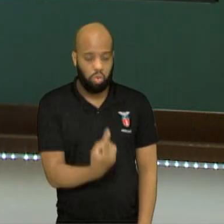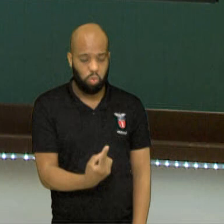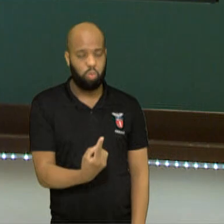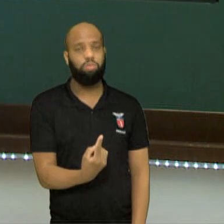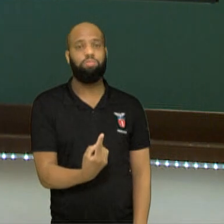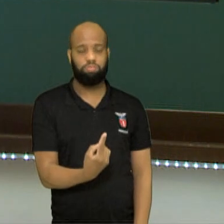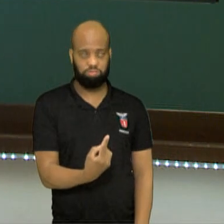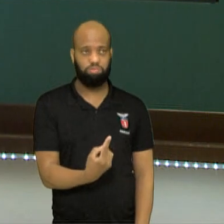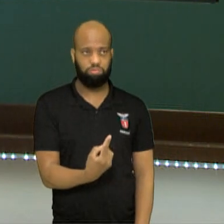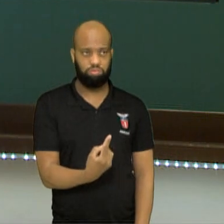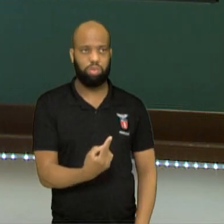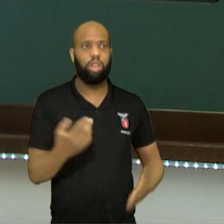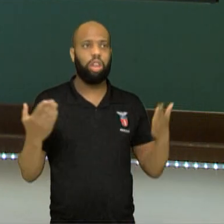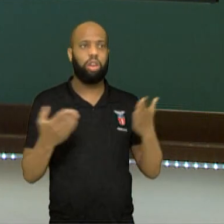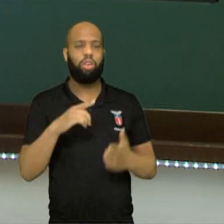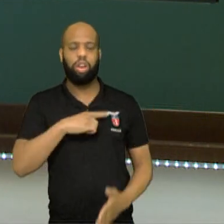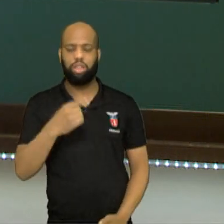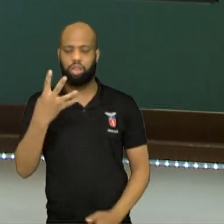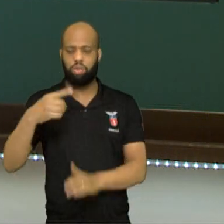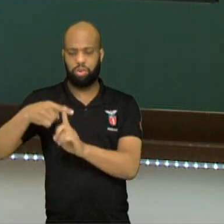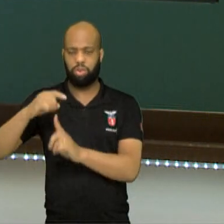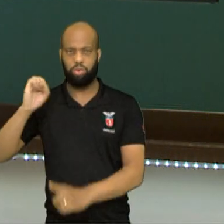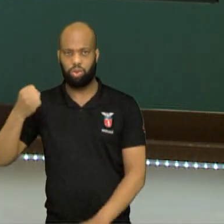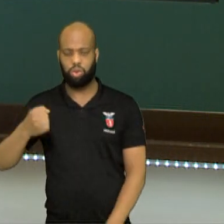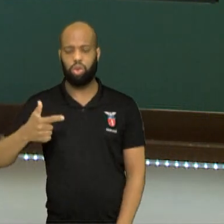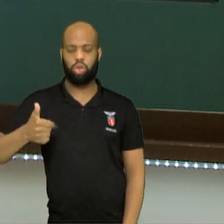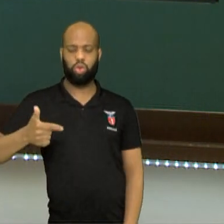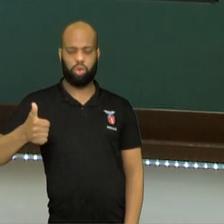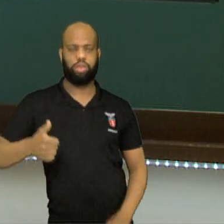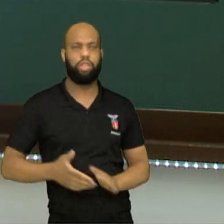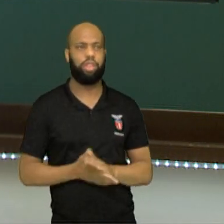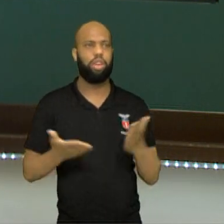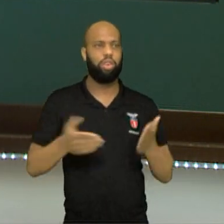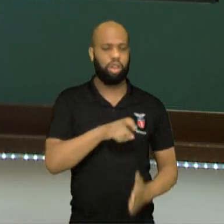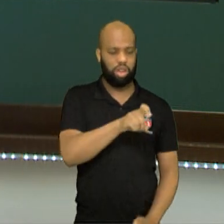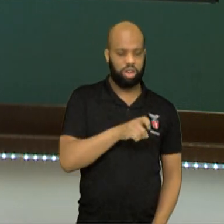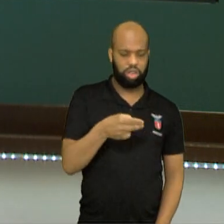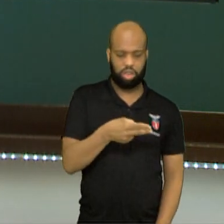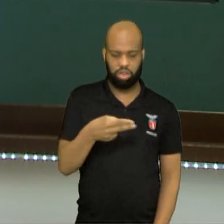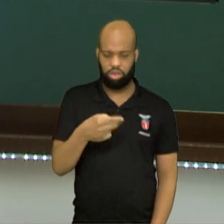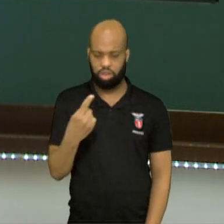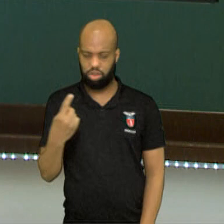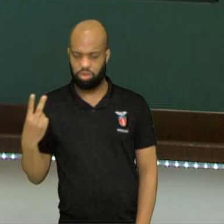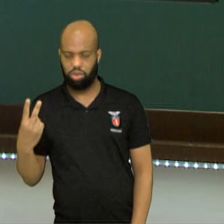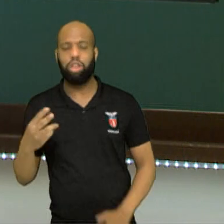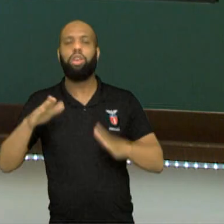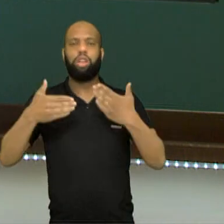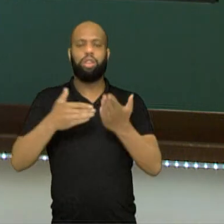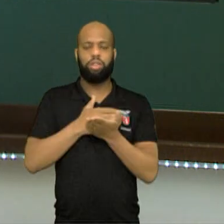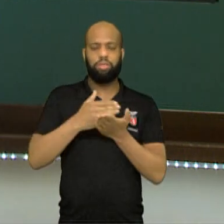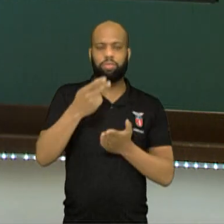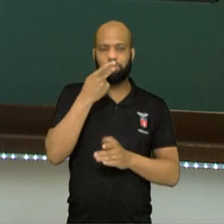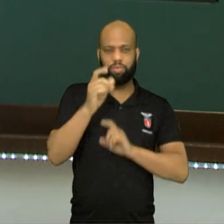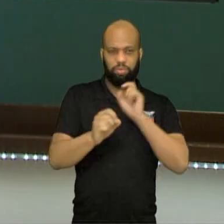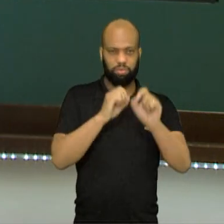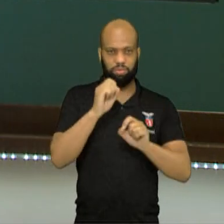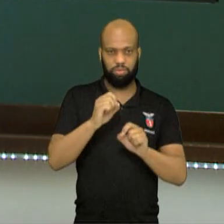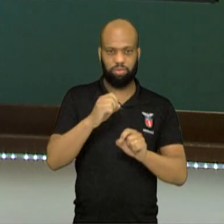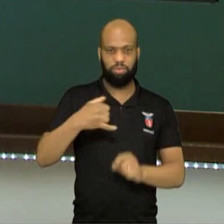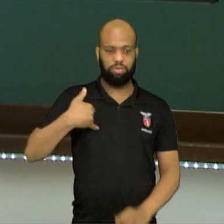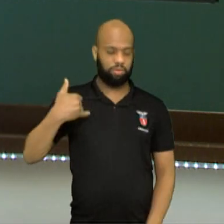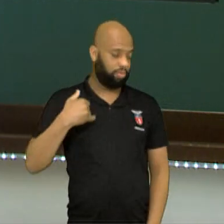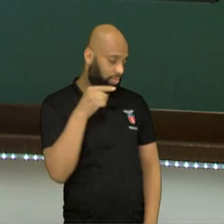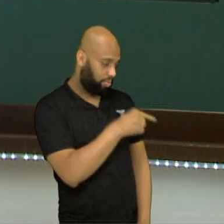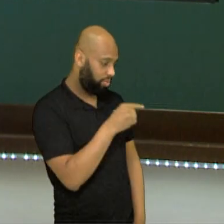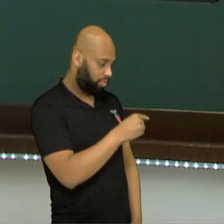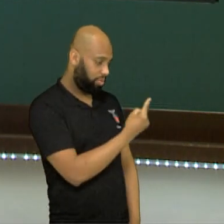funciona? E aqui, 4 mais 8, 12. Então, x é igual a 12. Lá no início, nós falamos que a idade de Lúcia era